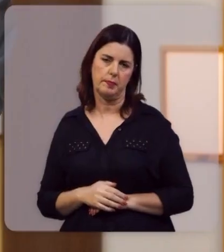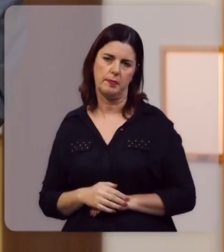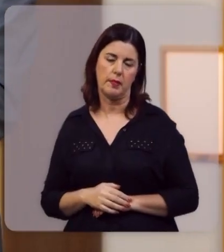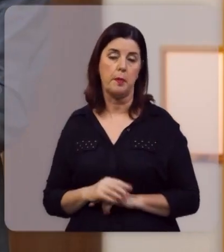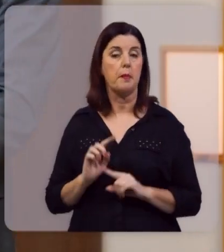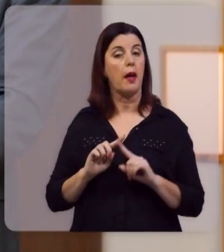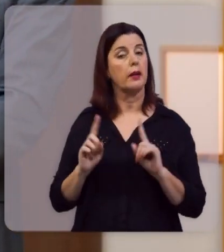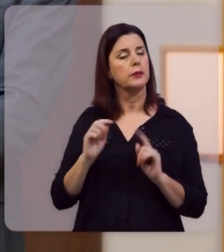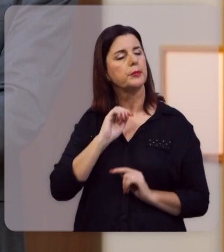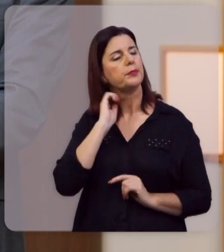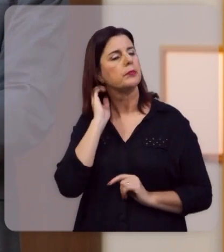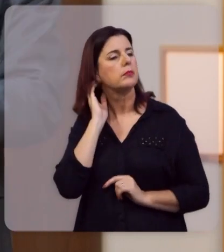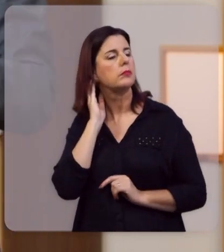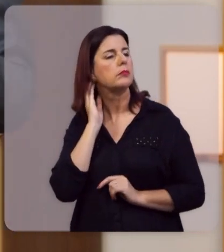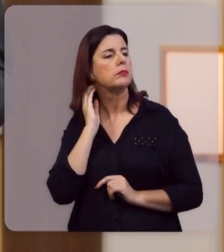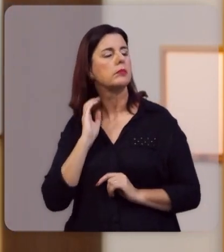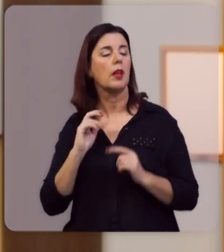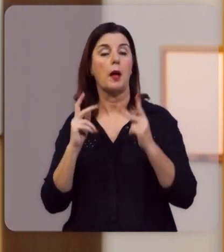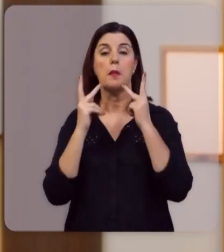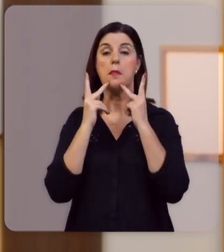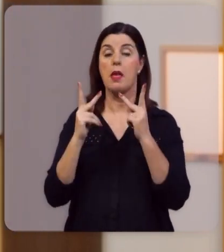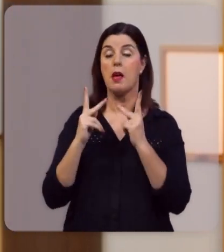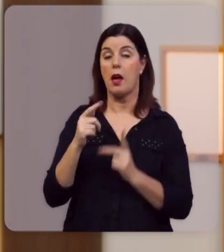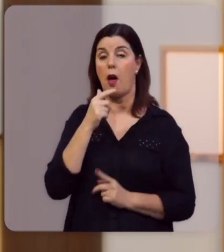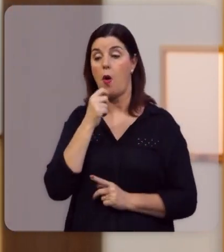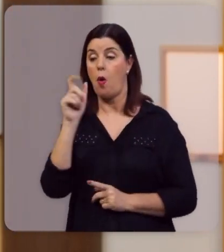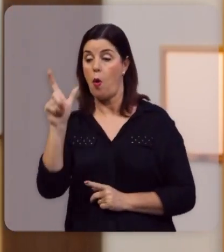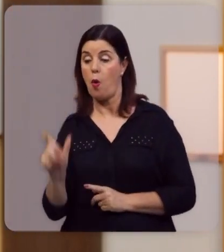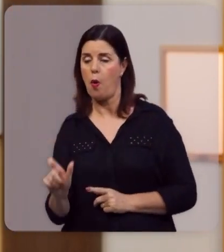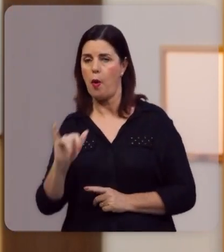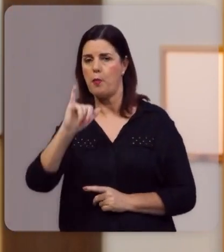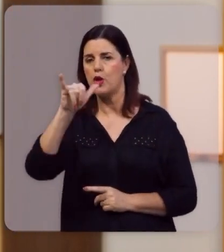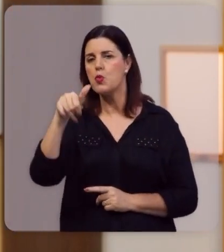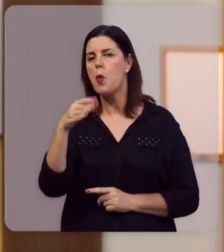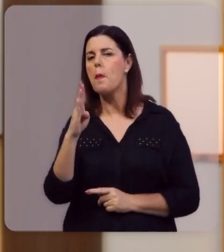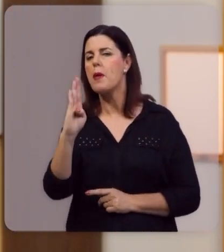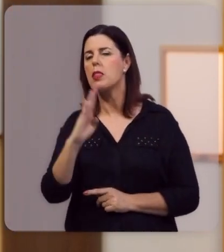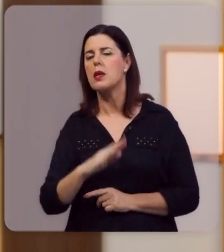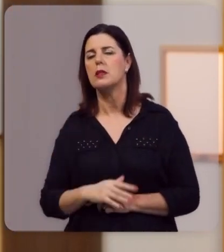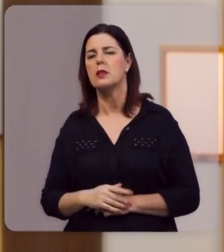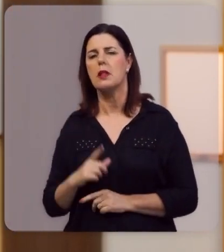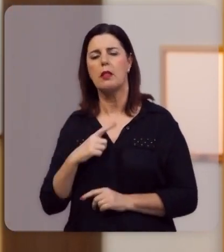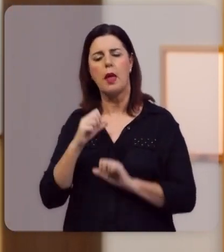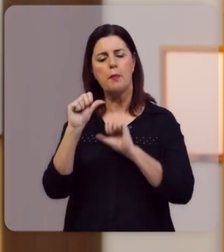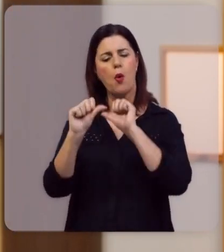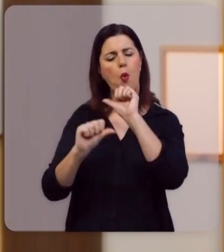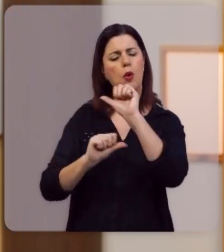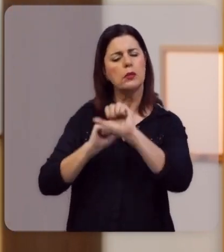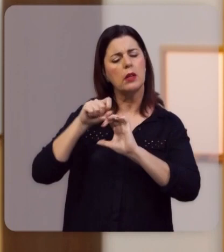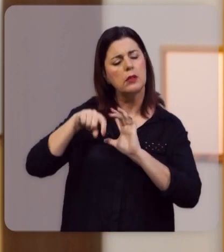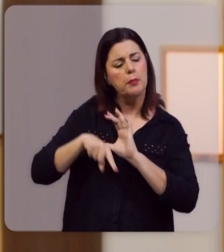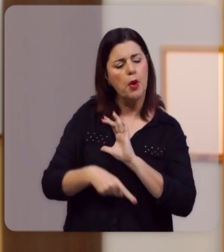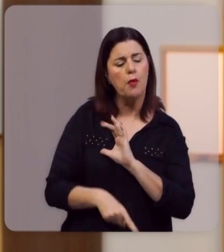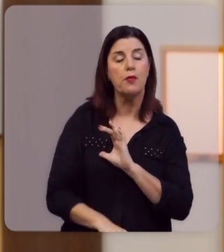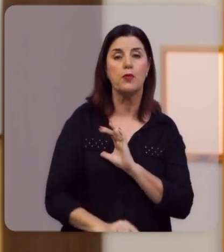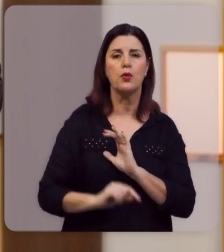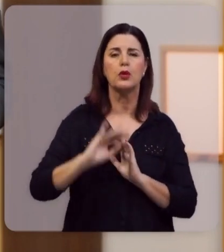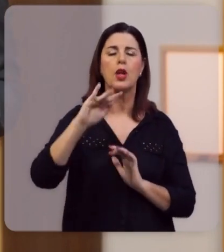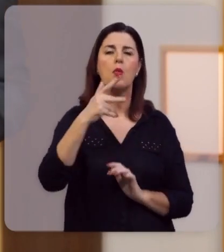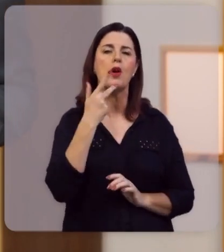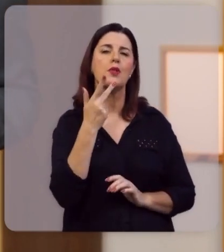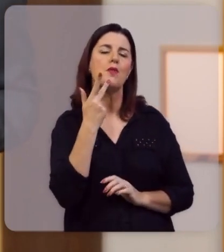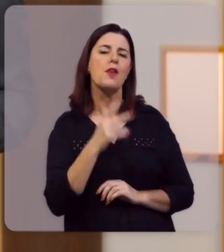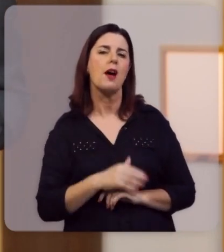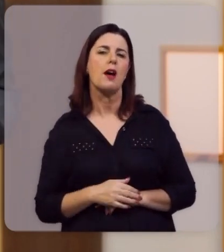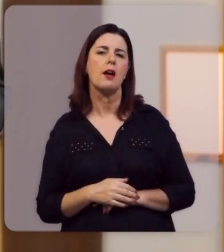Mas, na pregação de João Batista, há uma mudança profunda que ela produz, quando ele diz